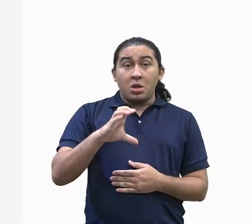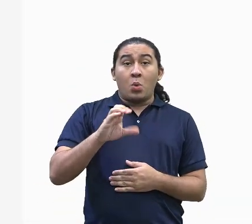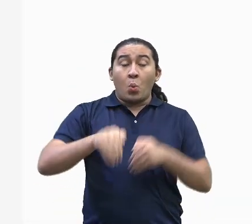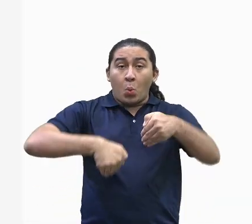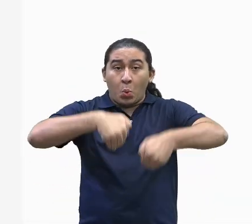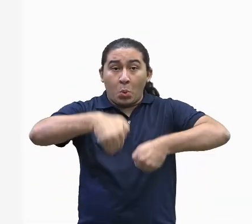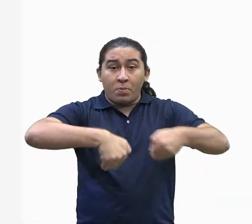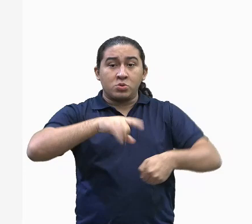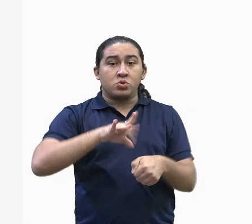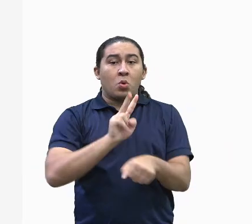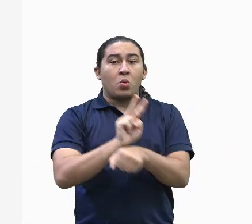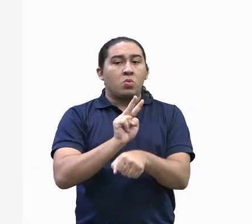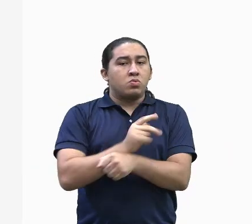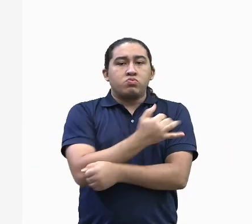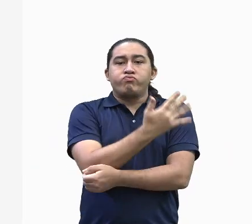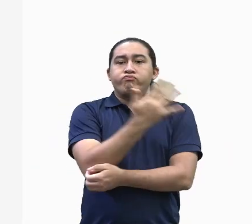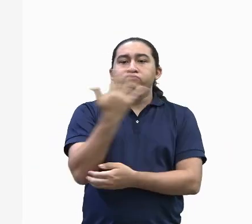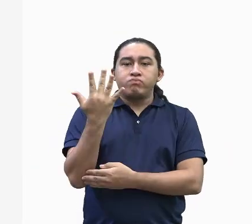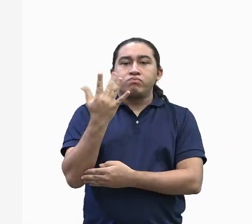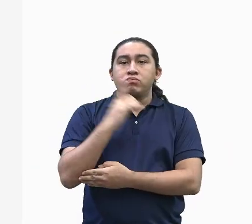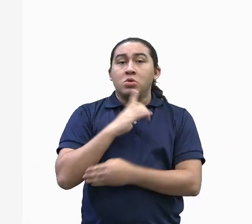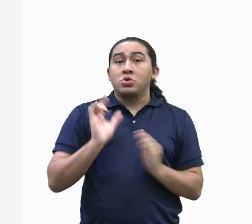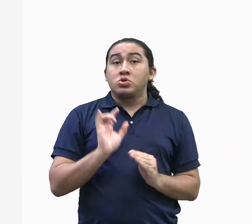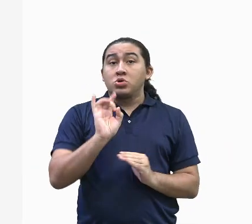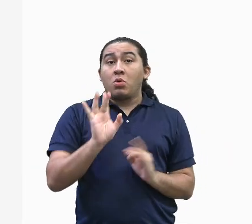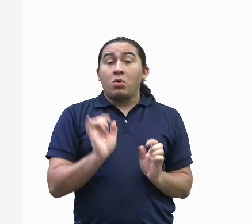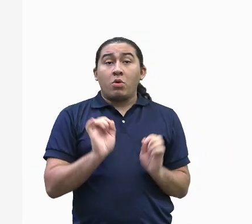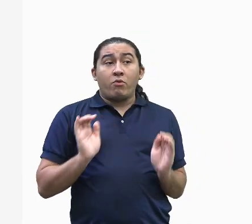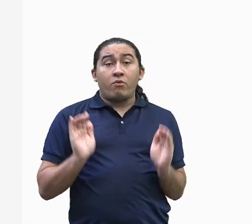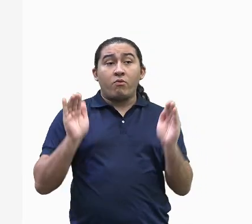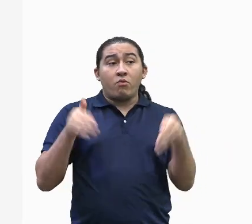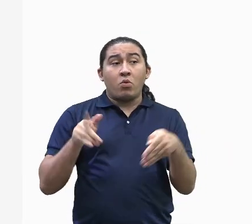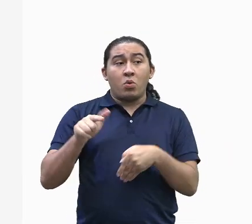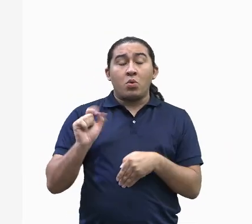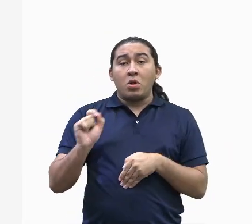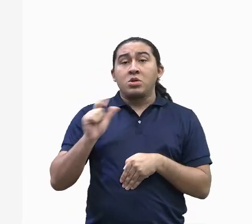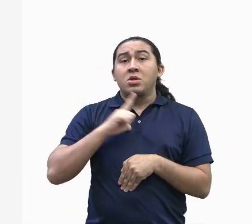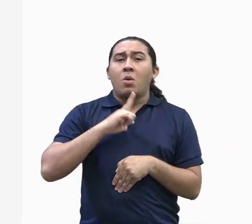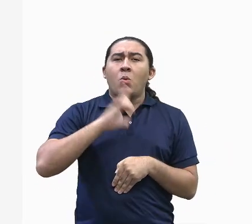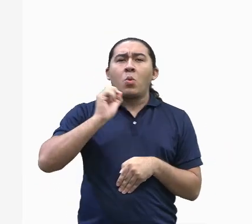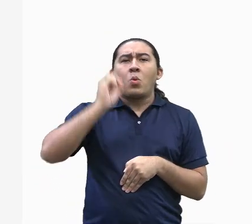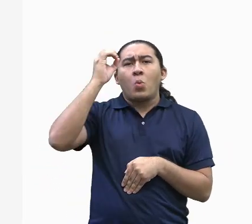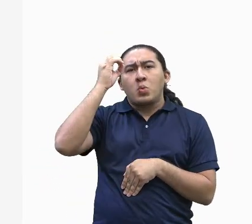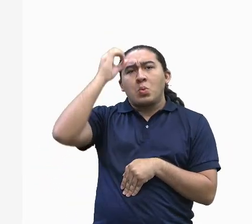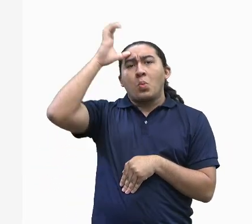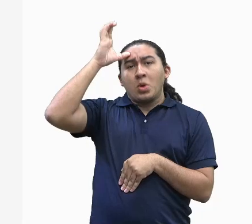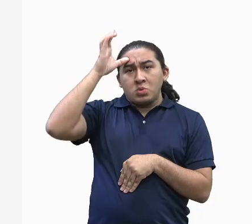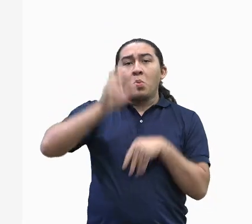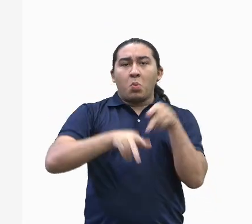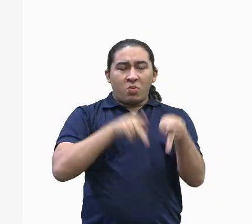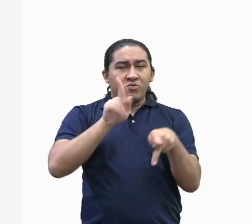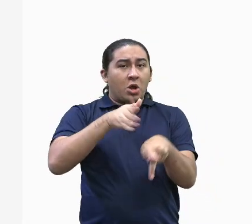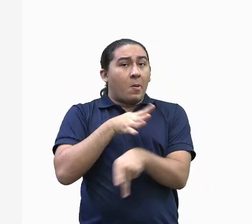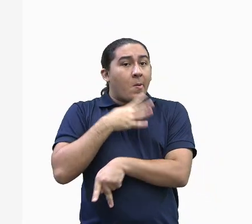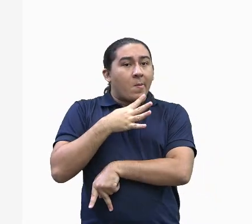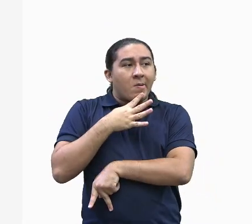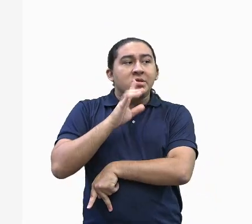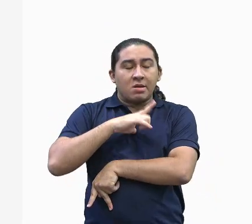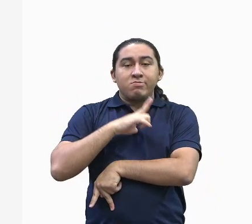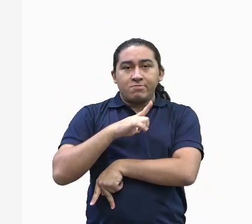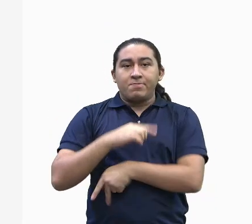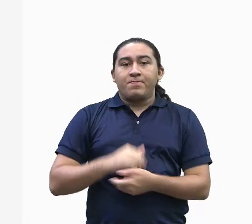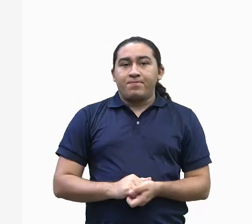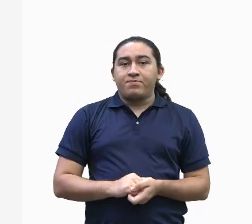completa, aludindo apenas ao conhecimento que o público já conhece sobre ele. Agora veremos o segundo